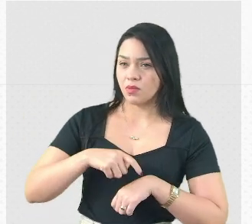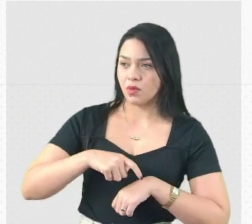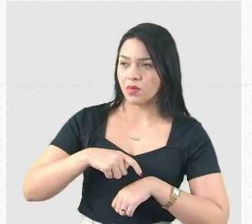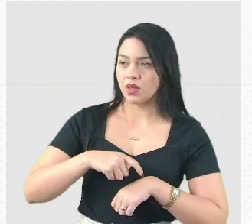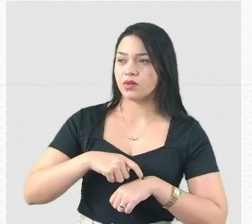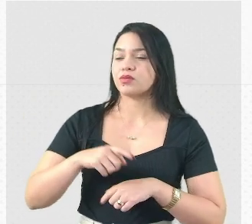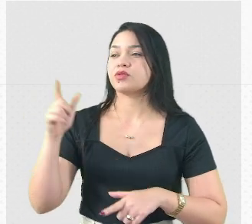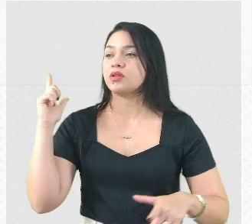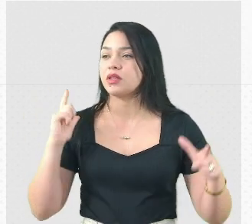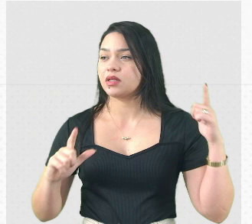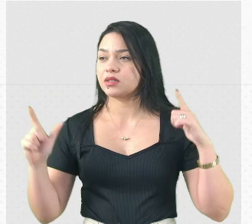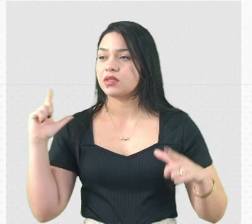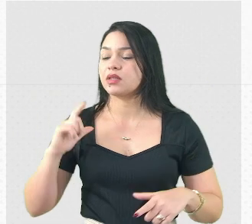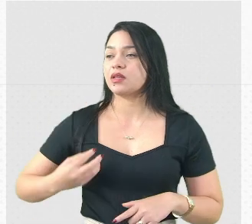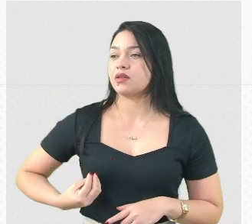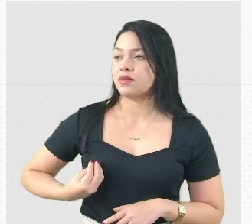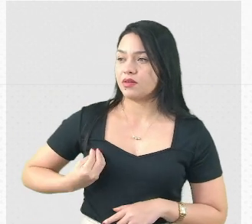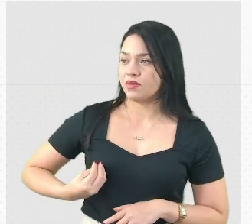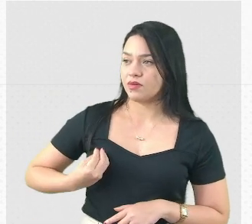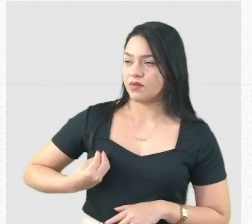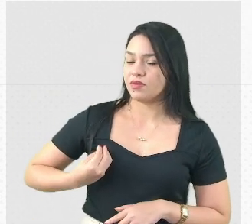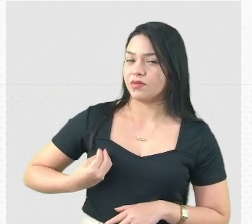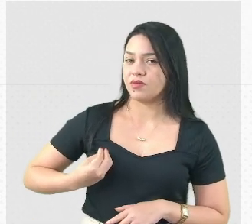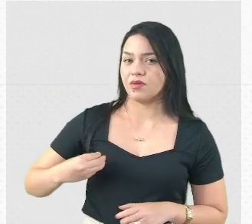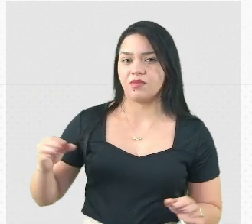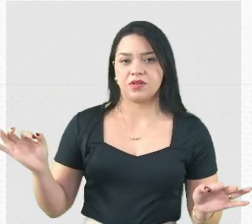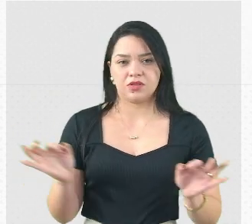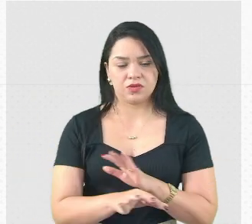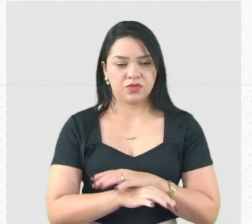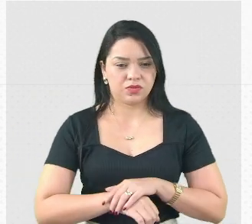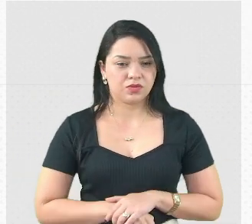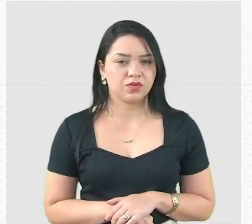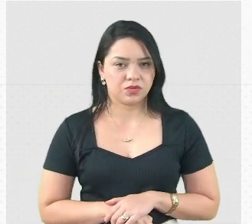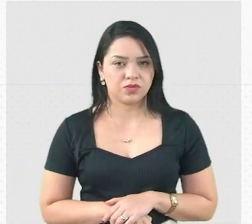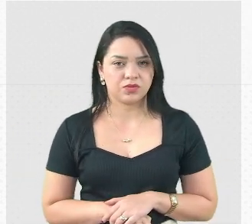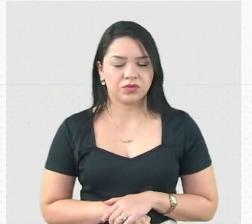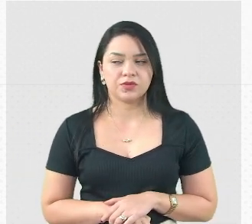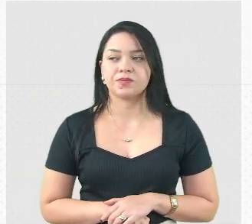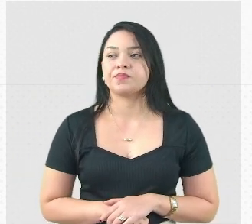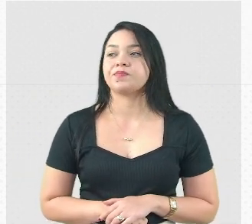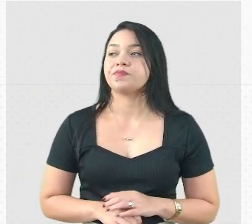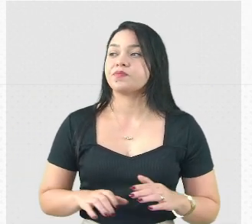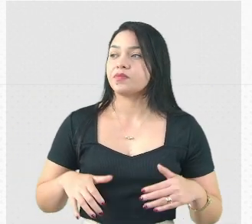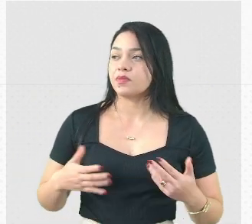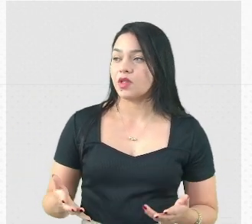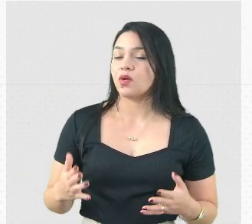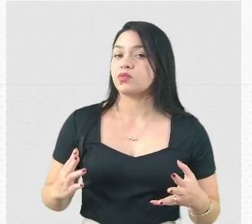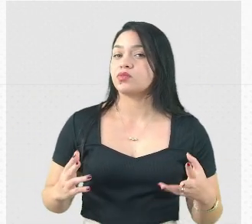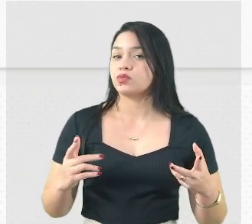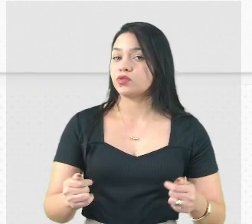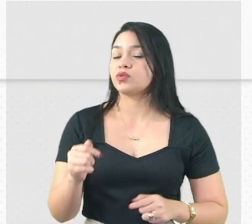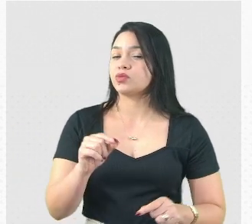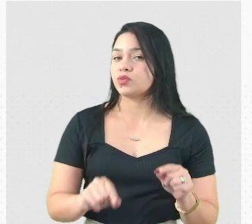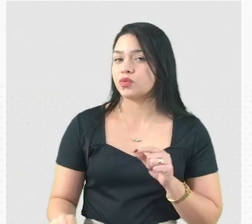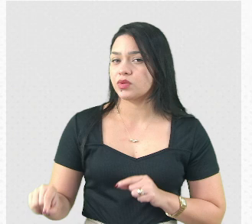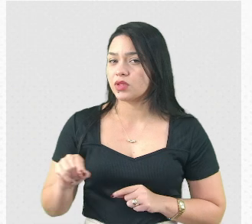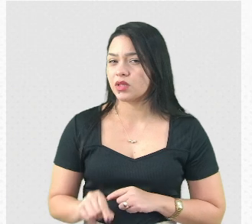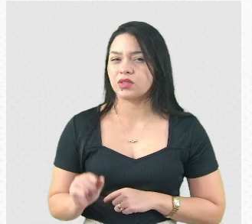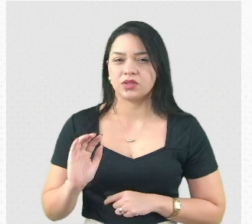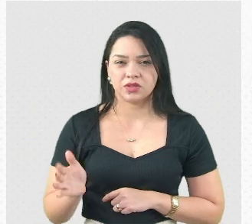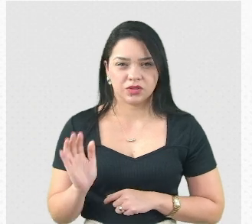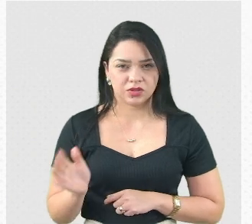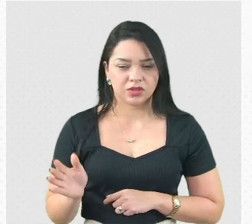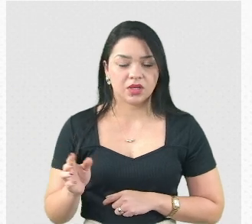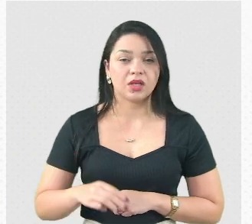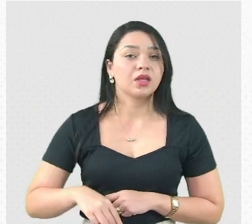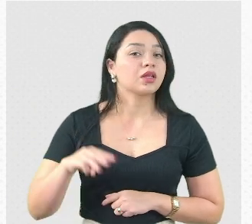para que eu consiga viver em minha plenitude. Eu ser um indivíduo autônomo. Então, isso tudo aqui,